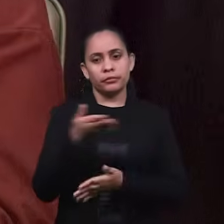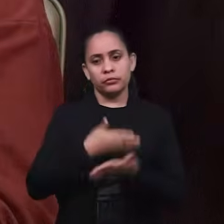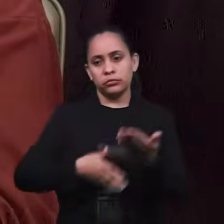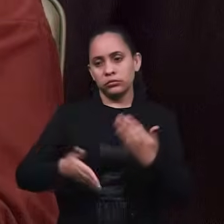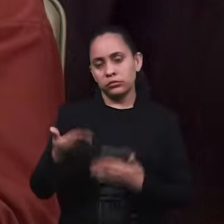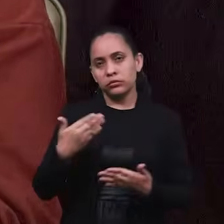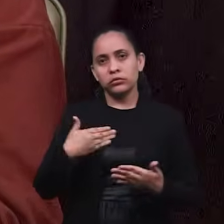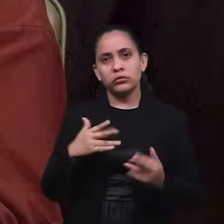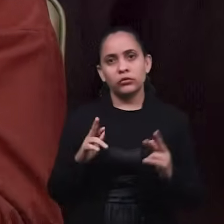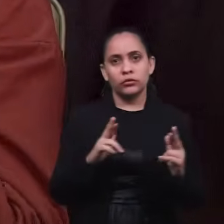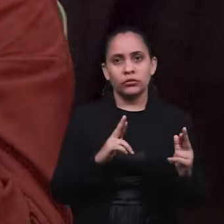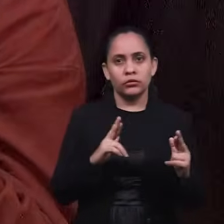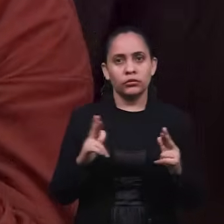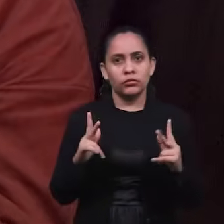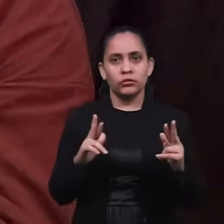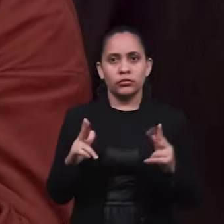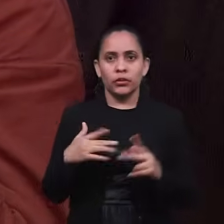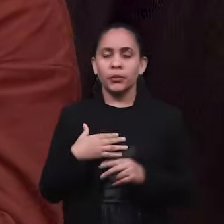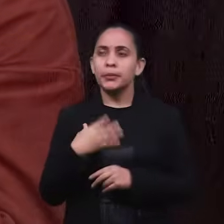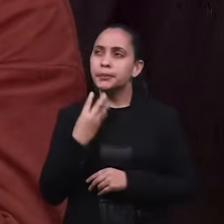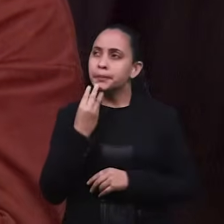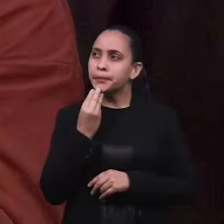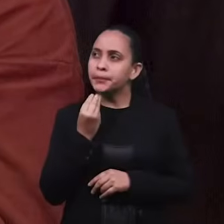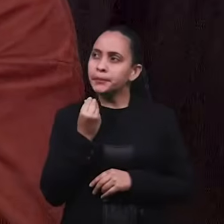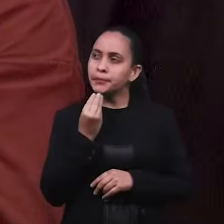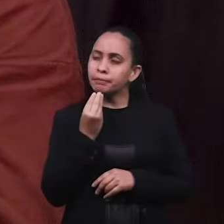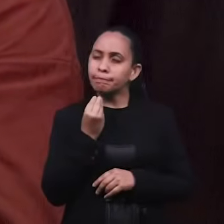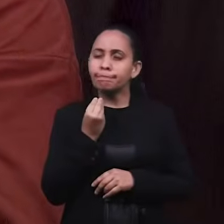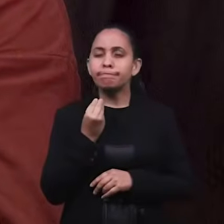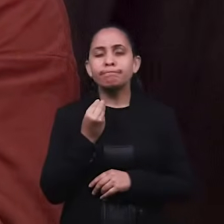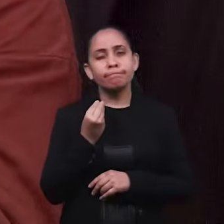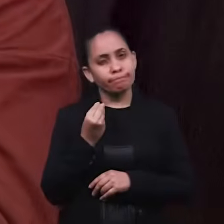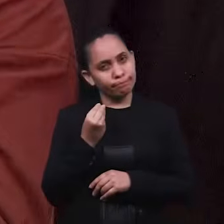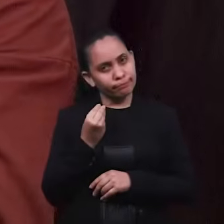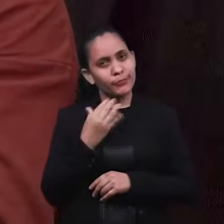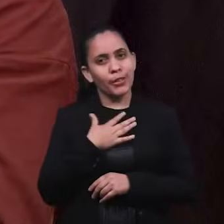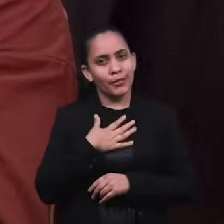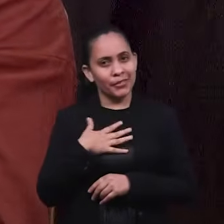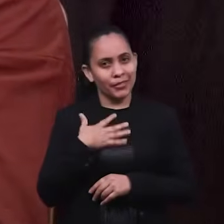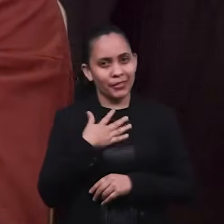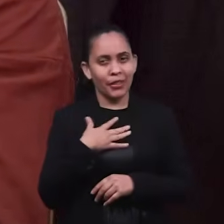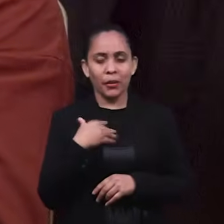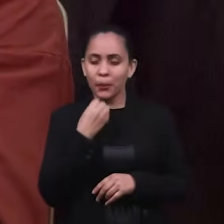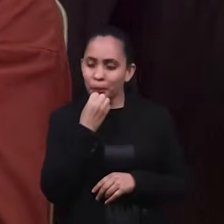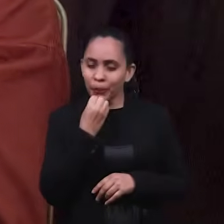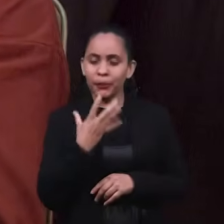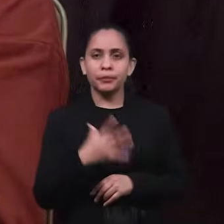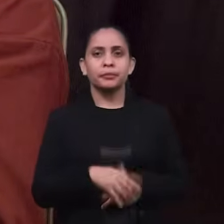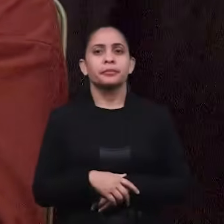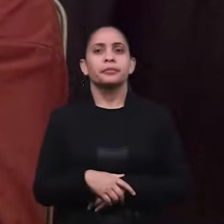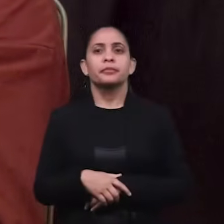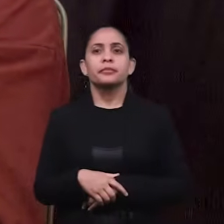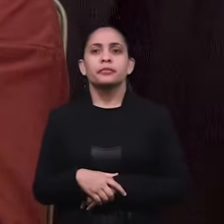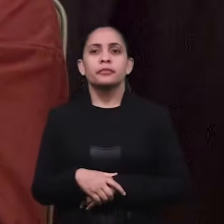aromatizada, o doce, né? Ela fica mais agradável, né? O adocicado. E o